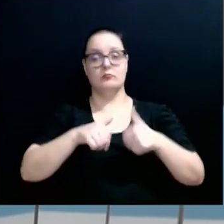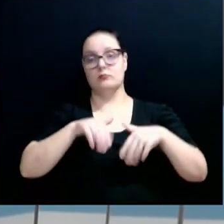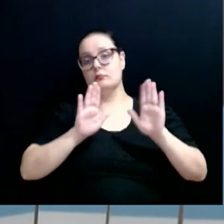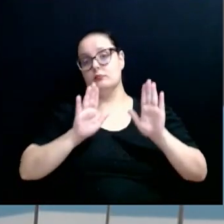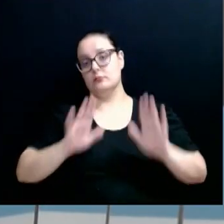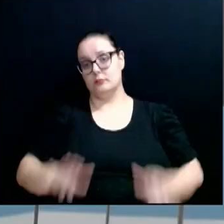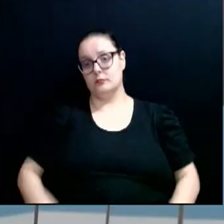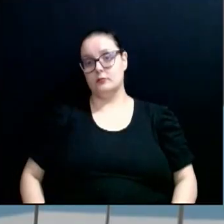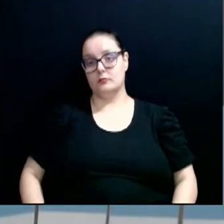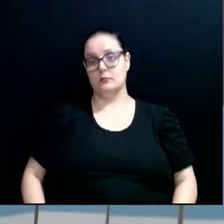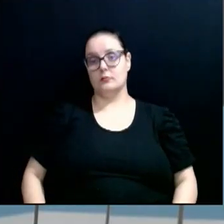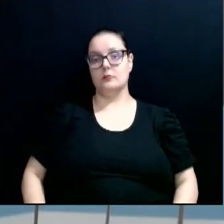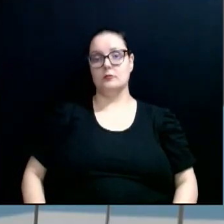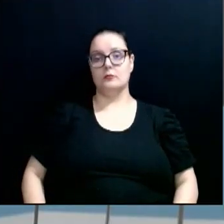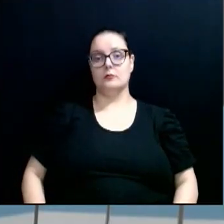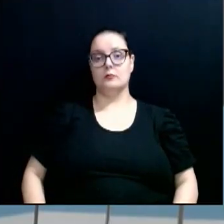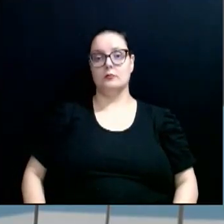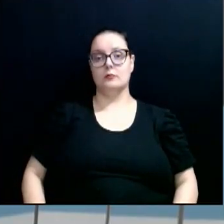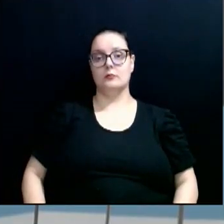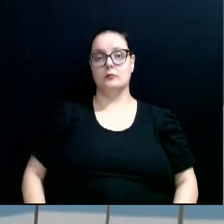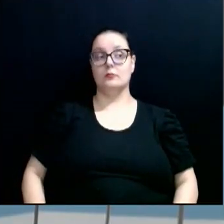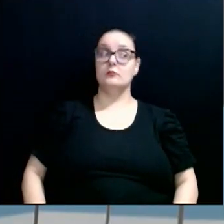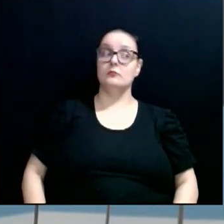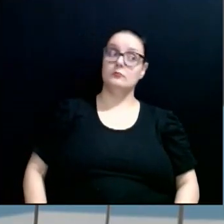que mais ganha e talvez é o que a pessoa que